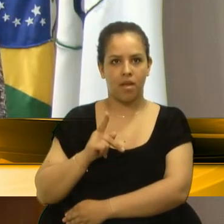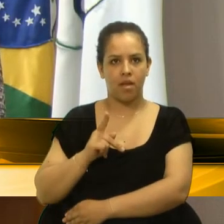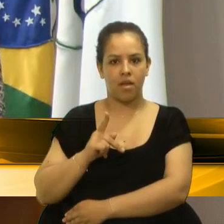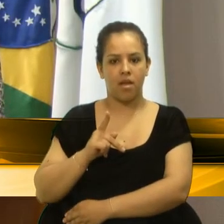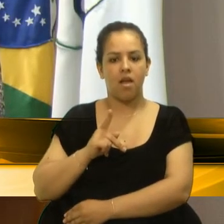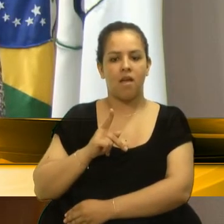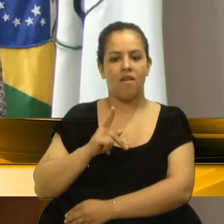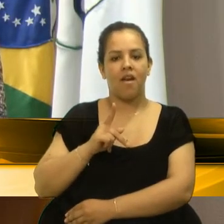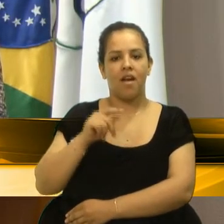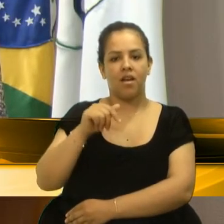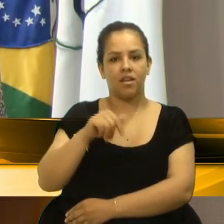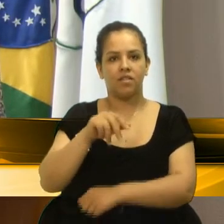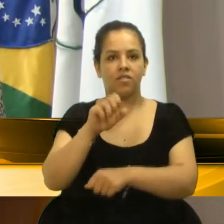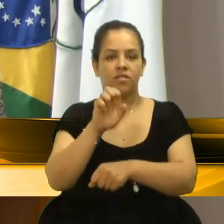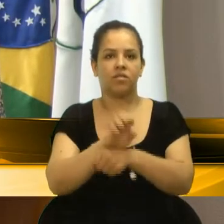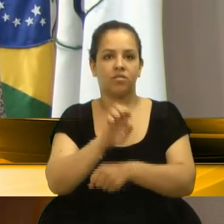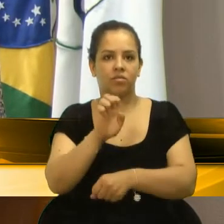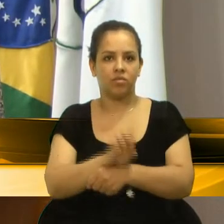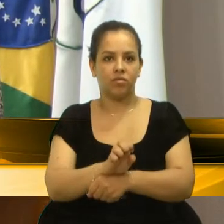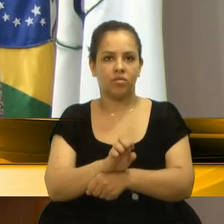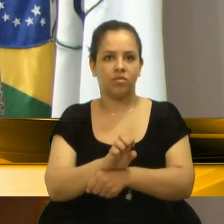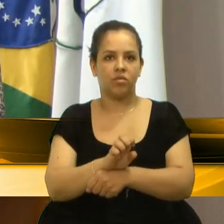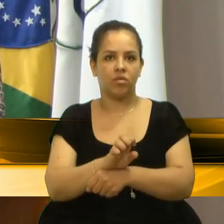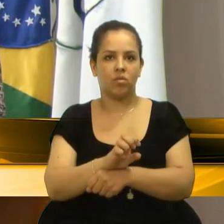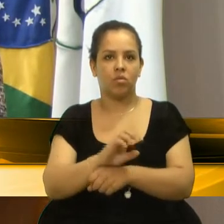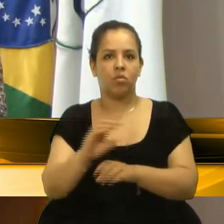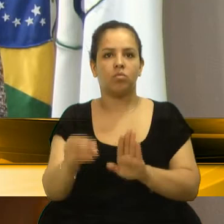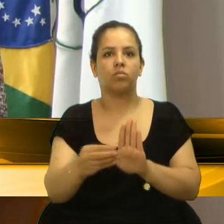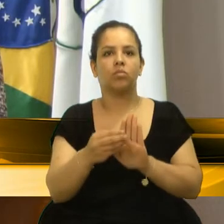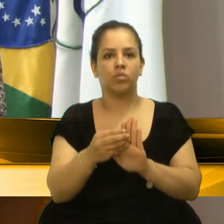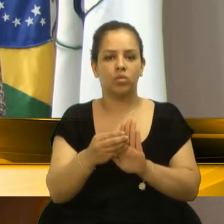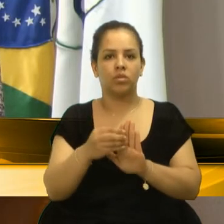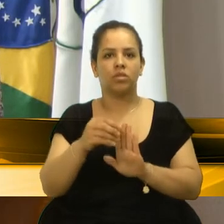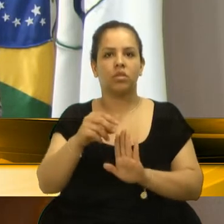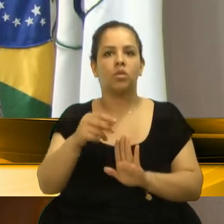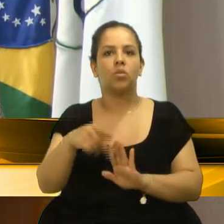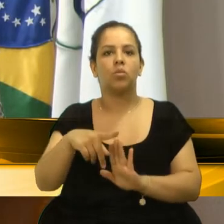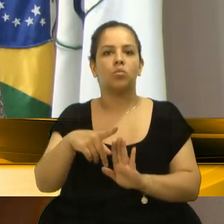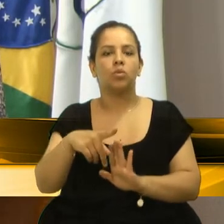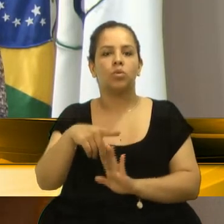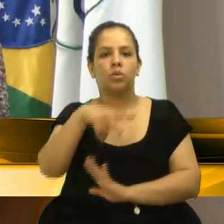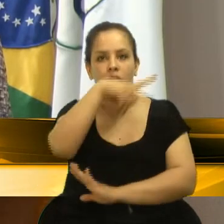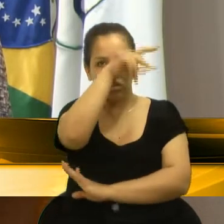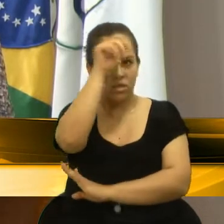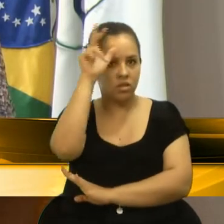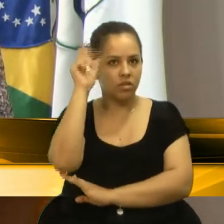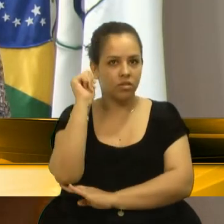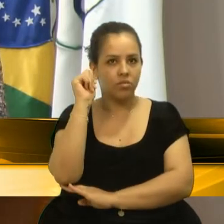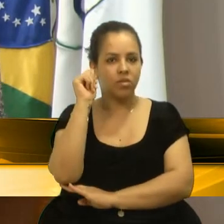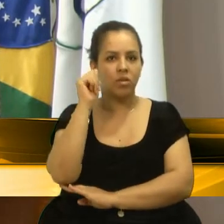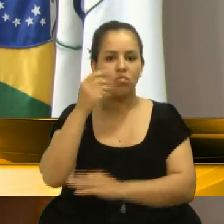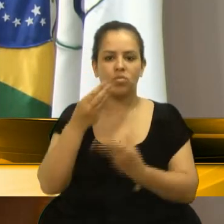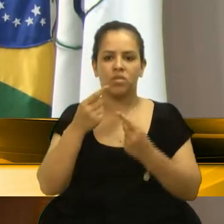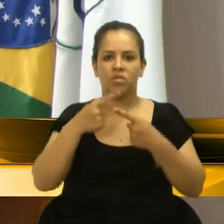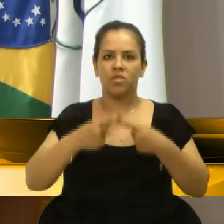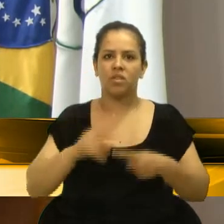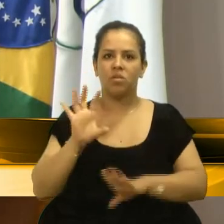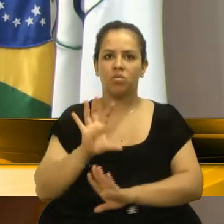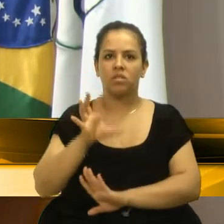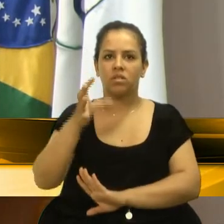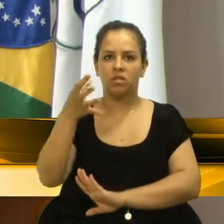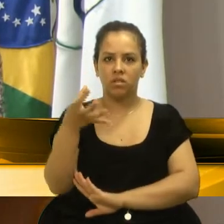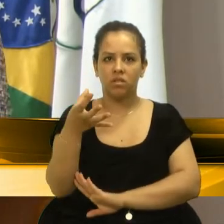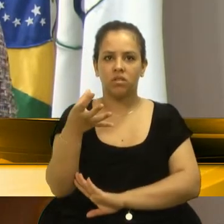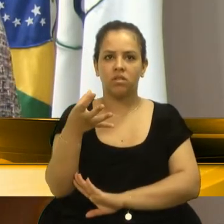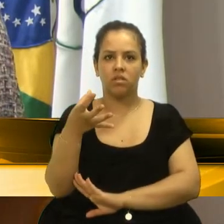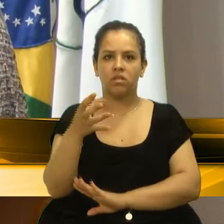Estadual impetrado uma ação contra o município, a exemplo daquilo que muitas vezes ocorre?